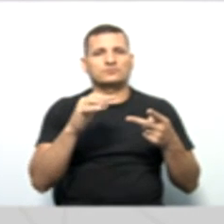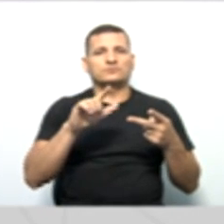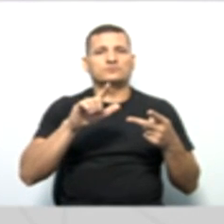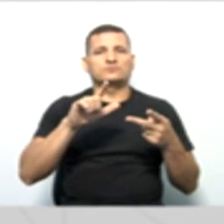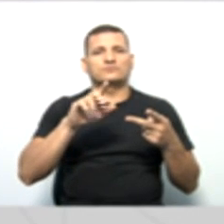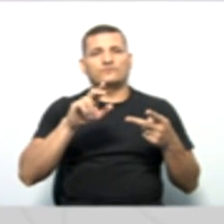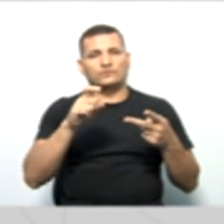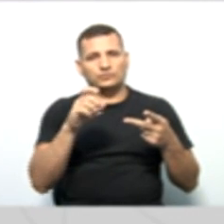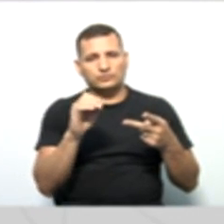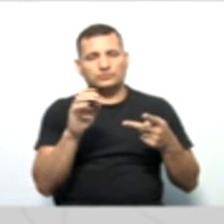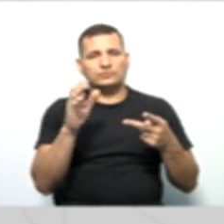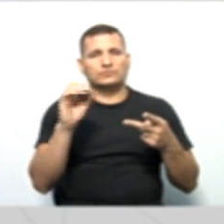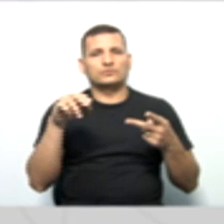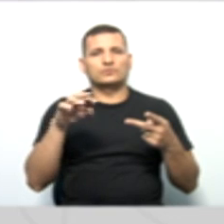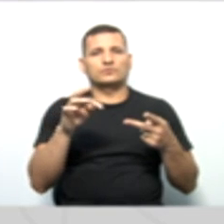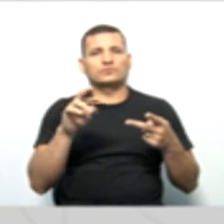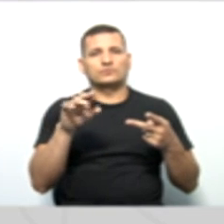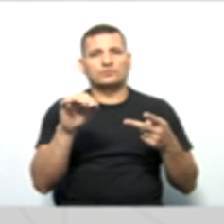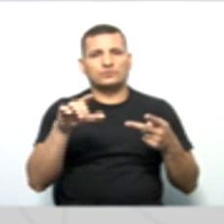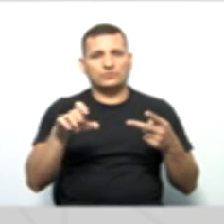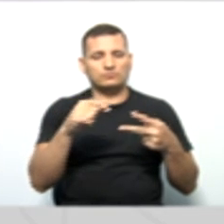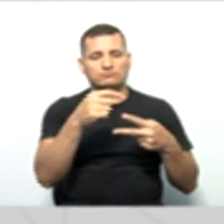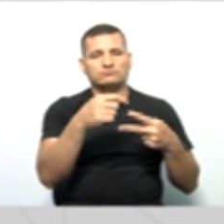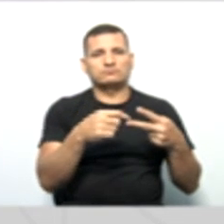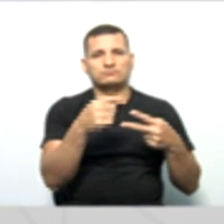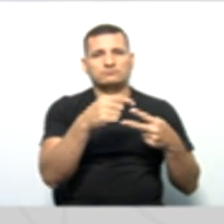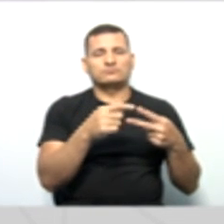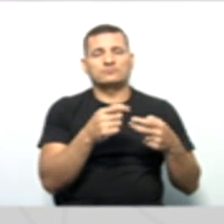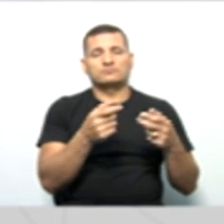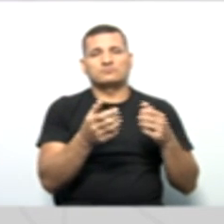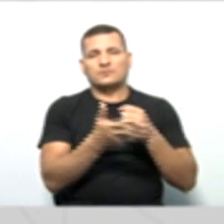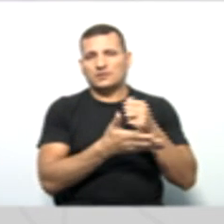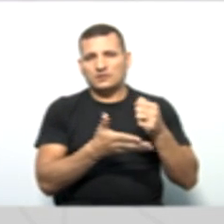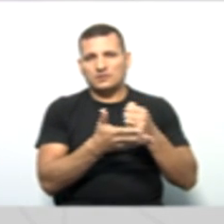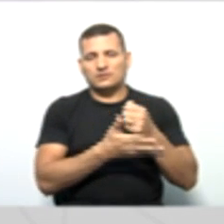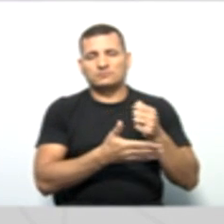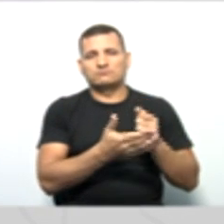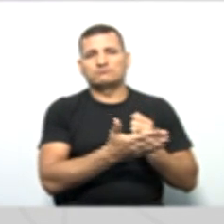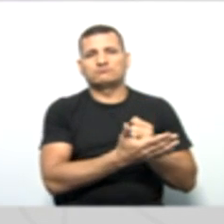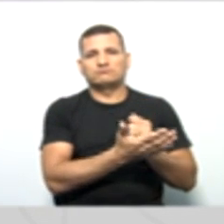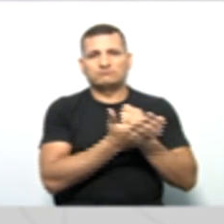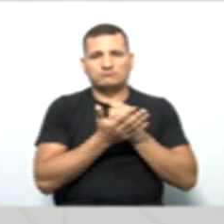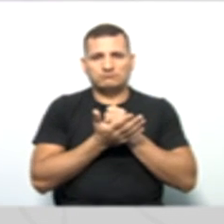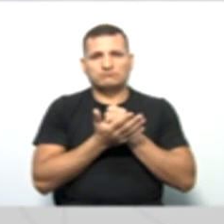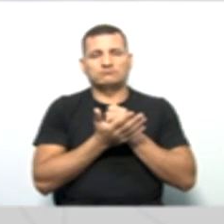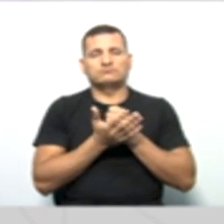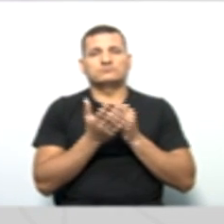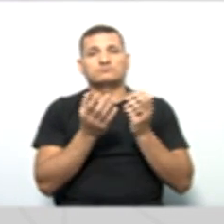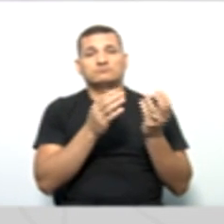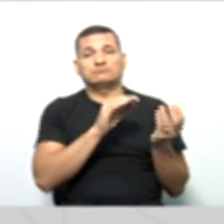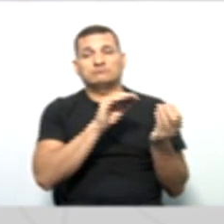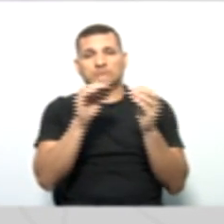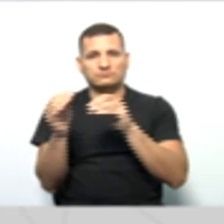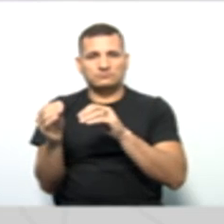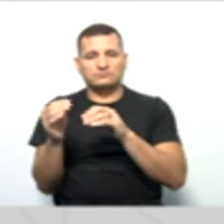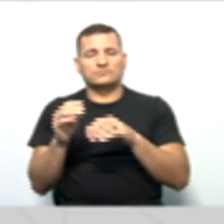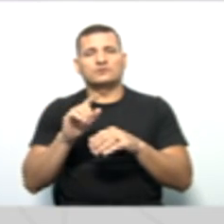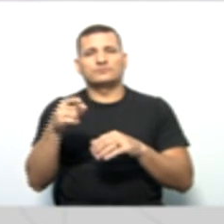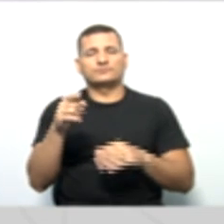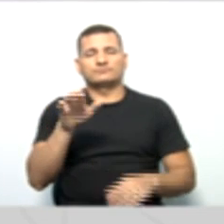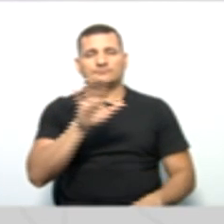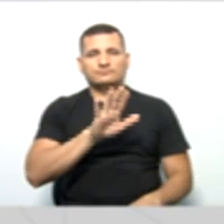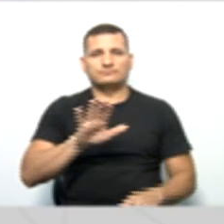dar bases lá dentro da análise para poder realizar esse projeto arquitetural. Depois eu vou pensar o quê? Na interface,